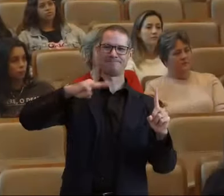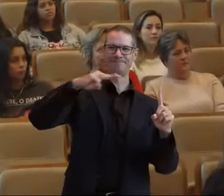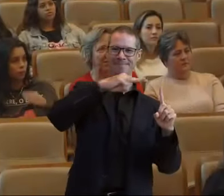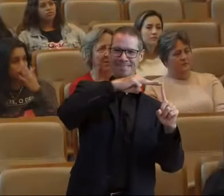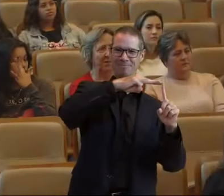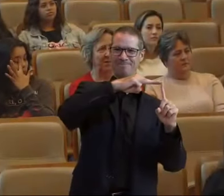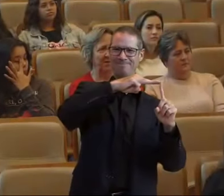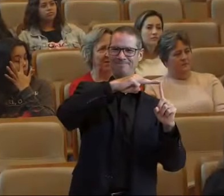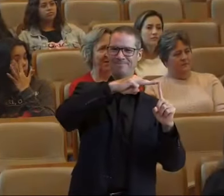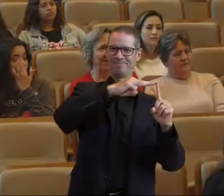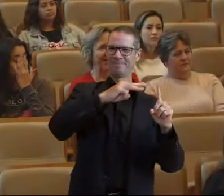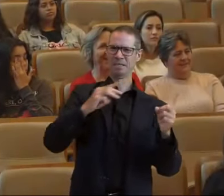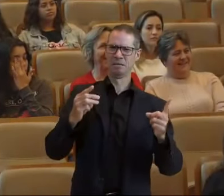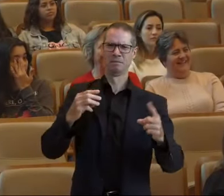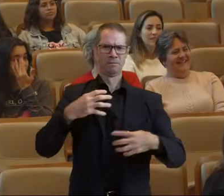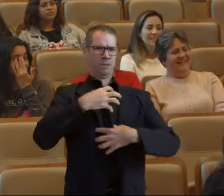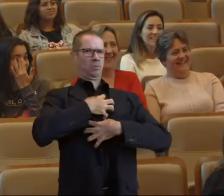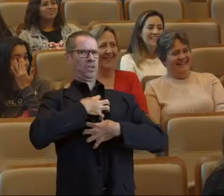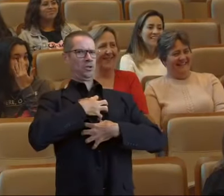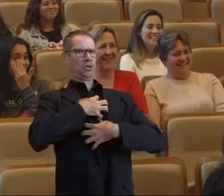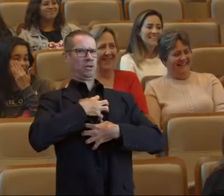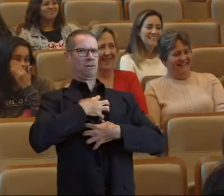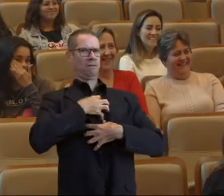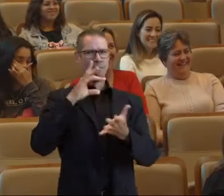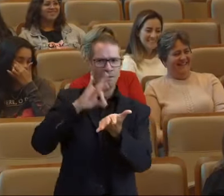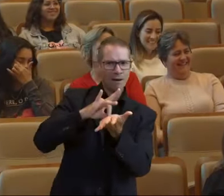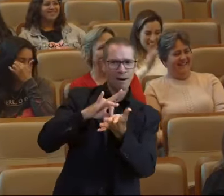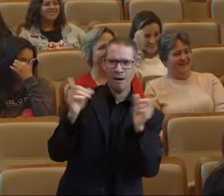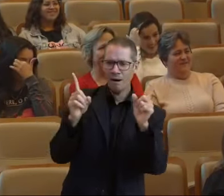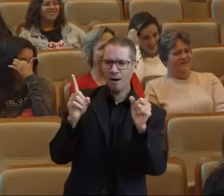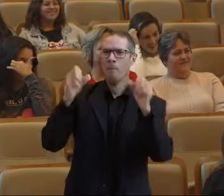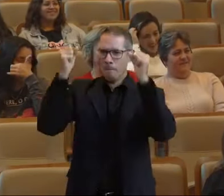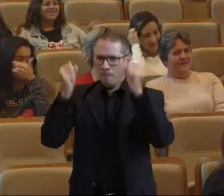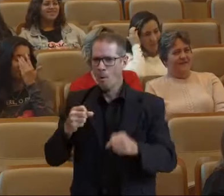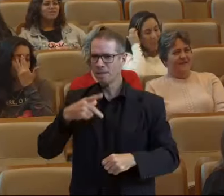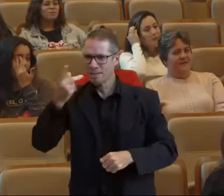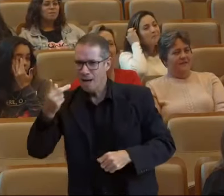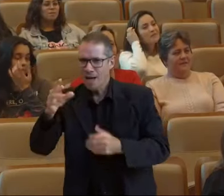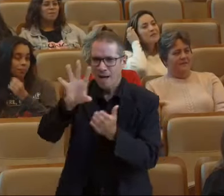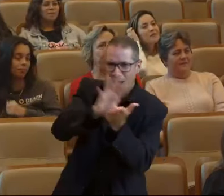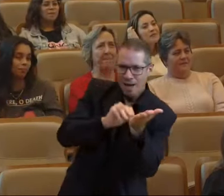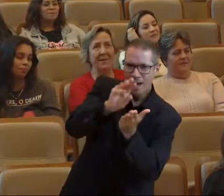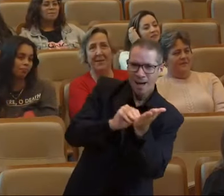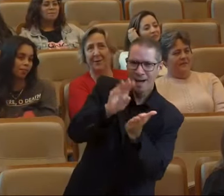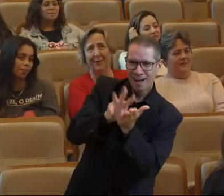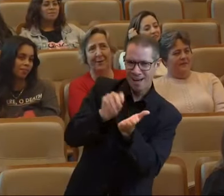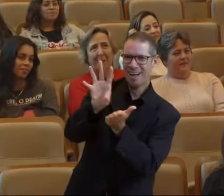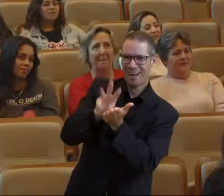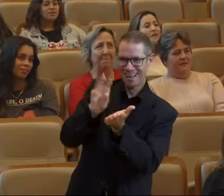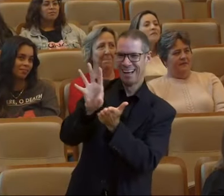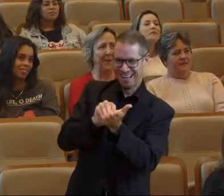não senti convicção. Você pode dizer? Vamos lá, coro aqui, vamos